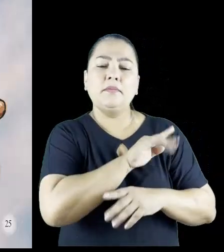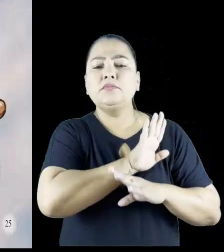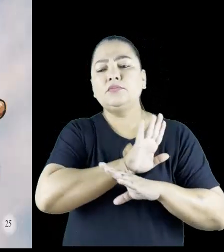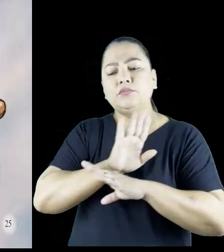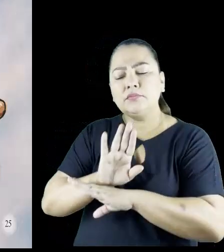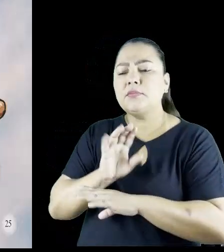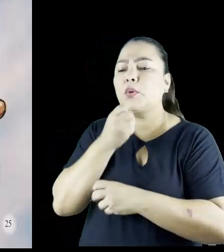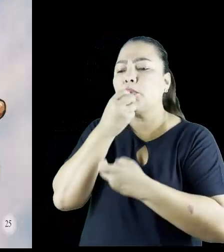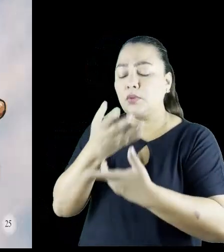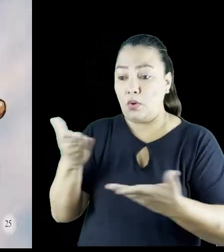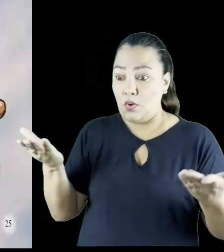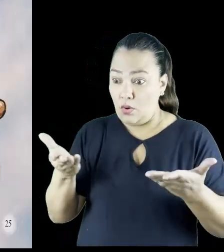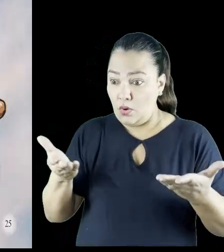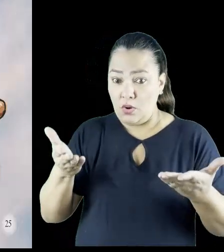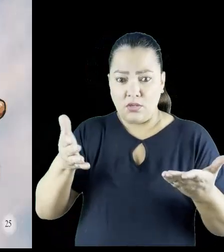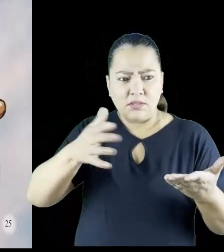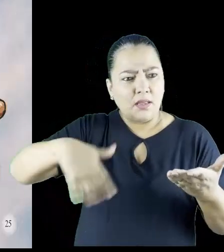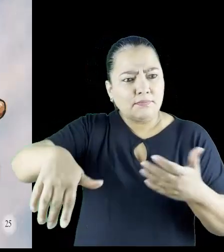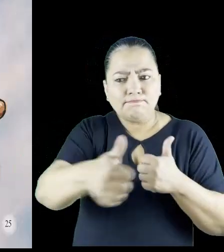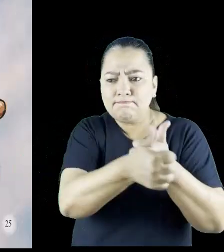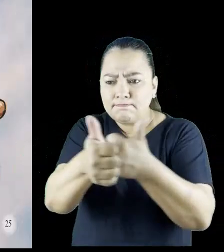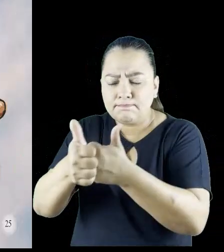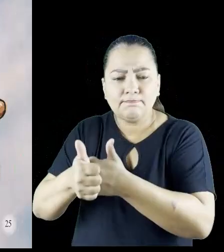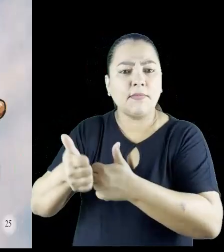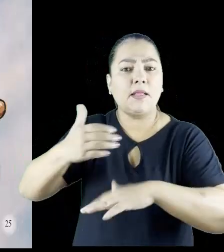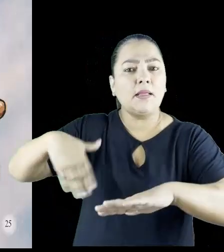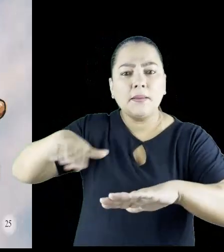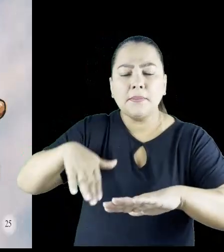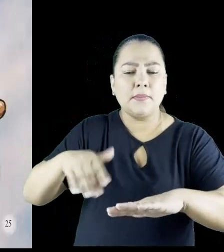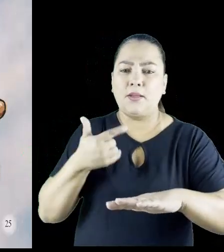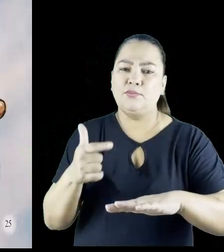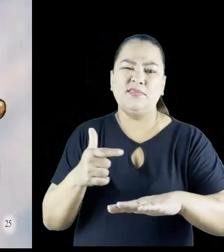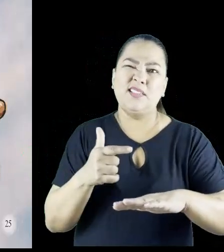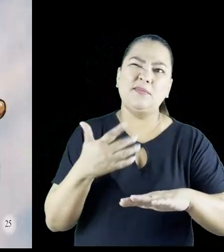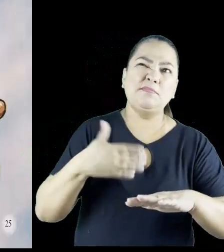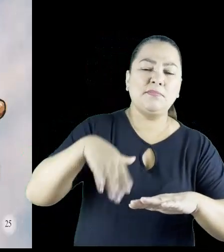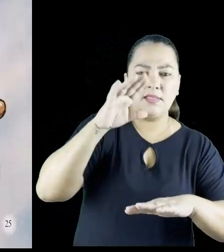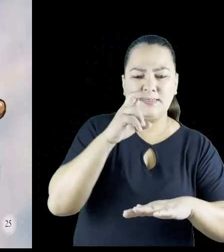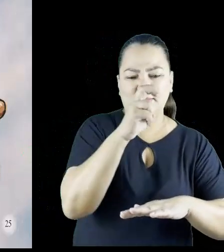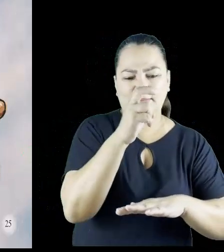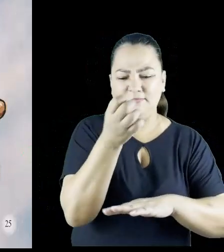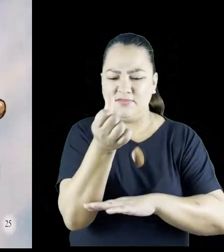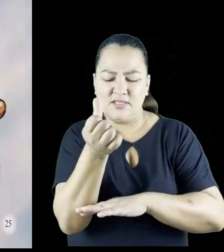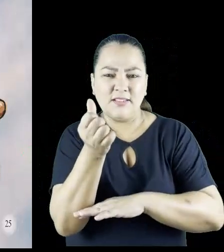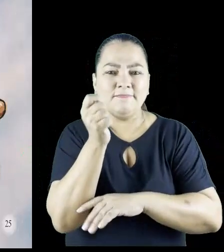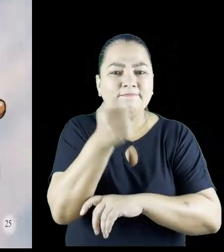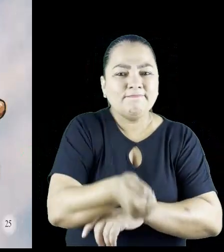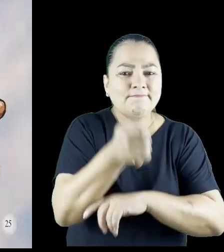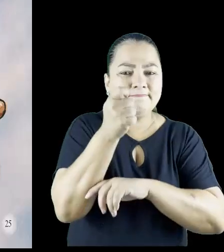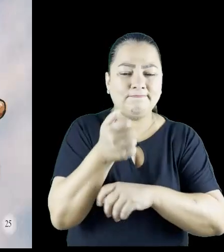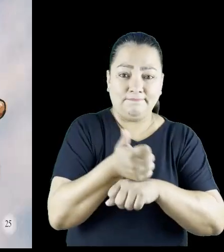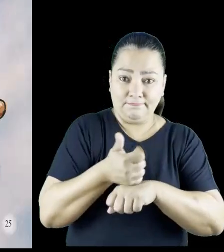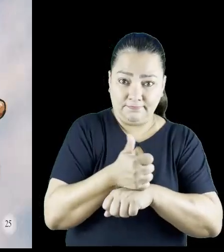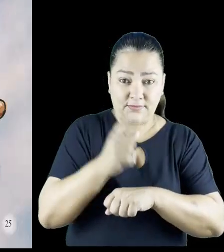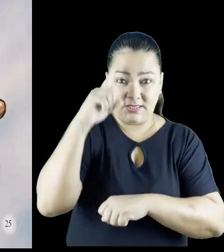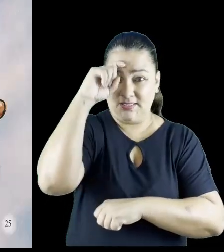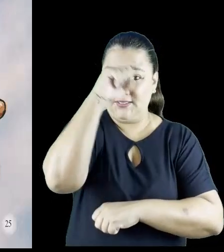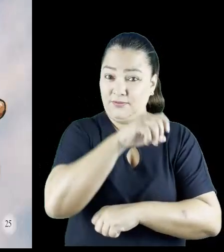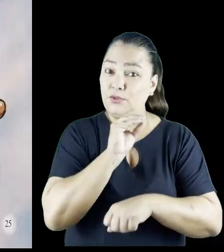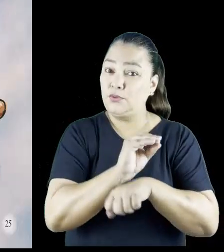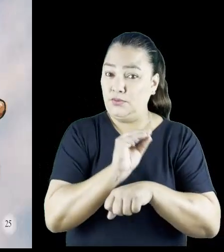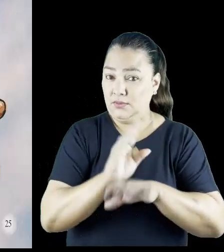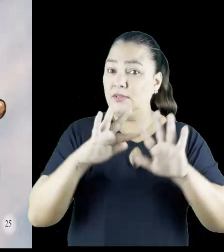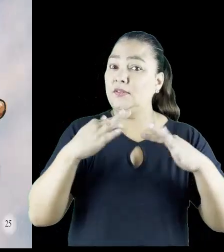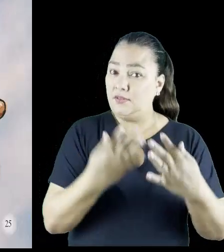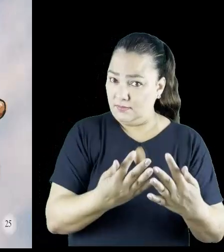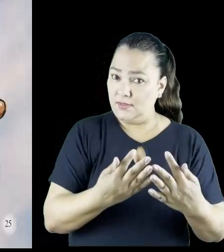também contribuiu. Hoje, por aqui no Canto da Praia, não temos mais que 5, 6 pescadores, porque é muito difícil sustentar a